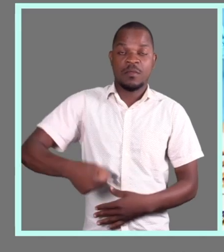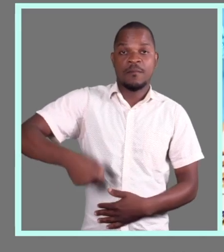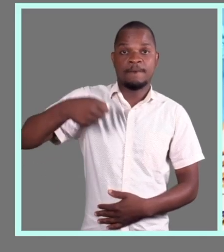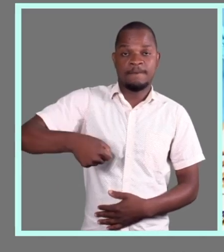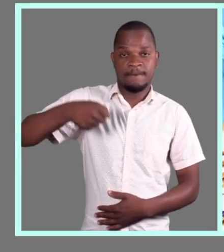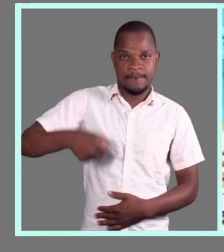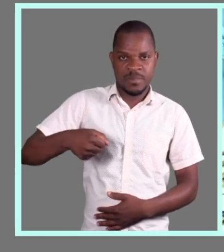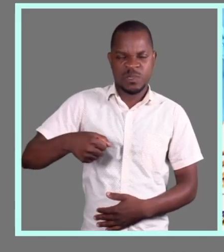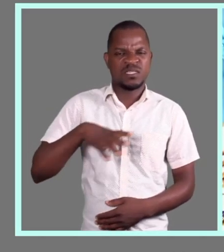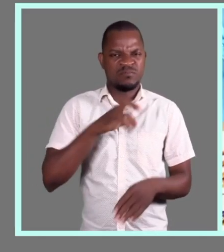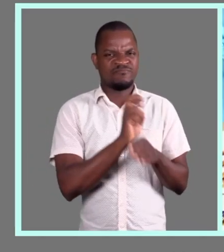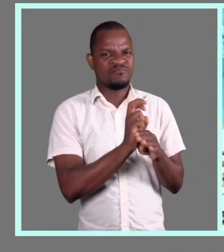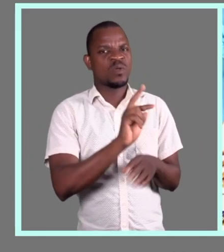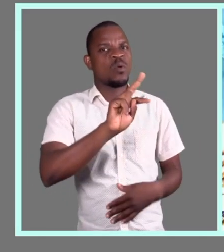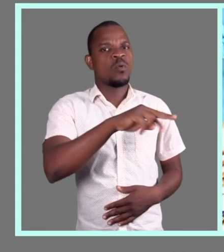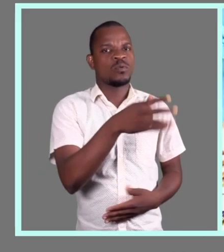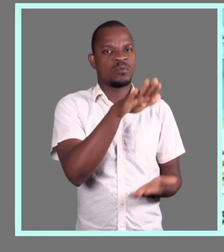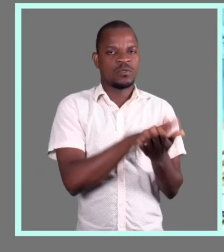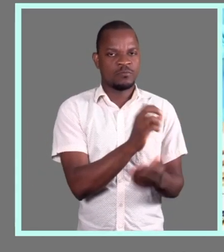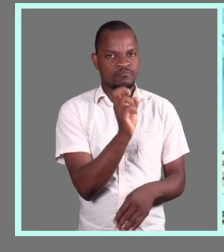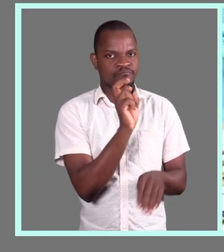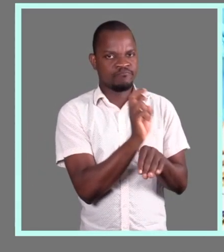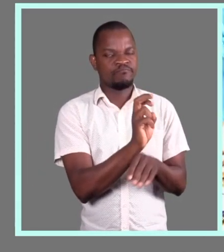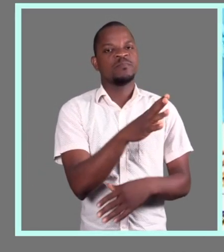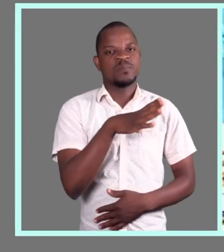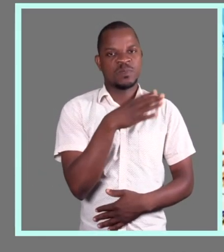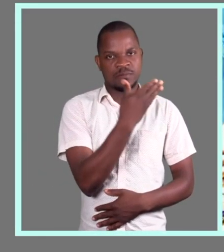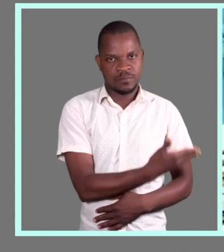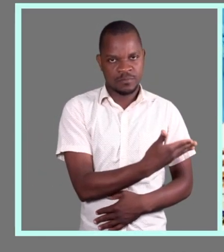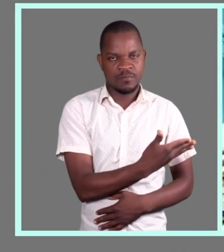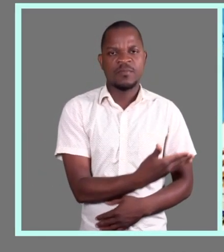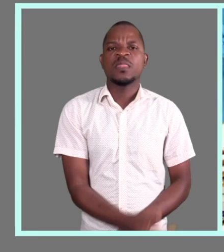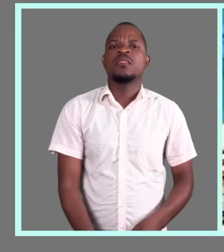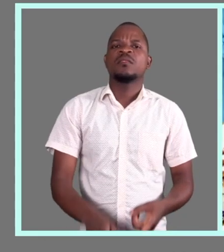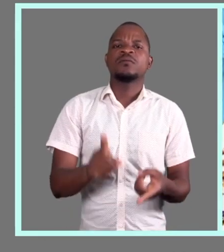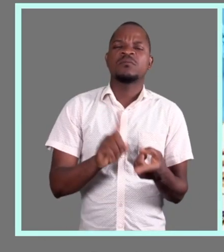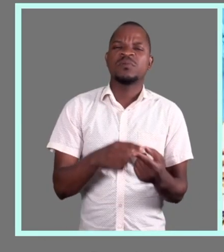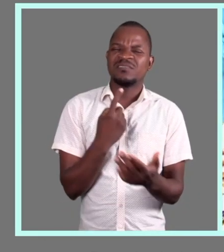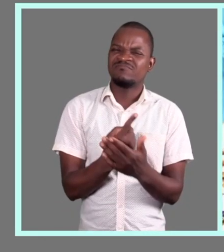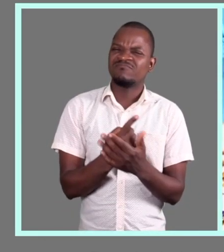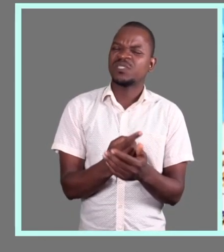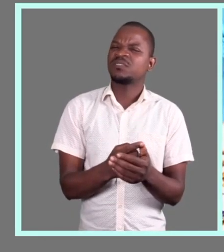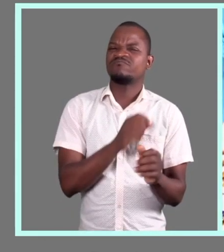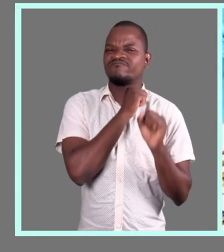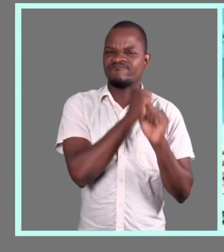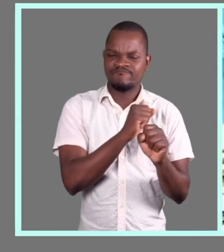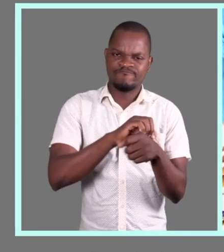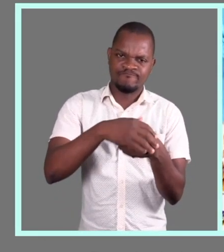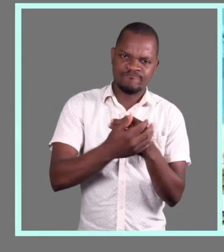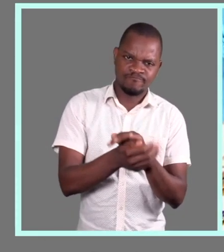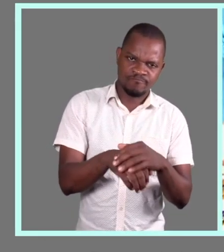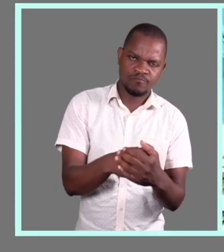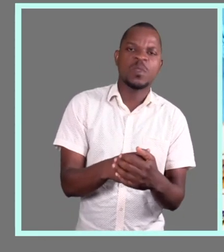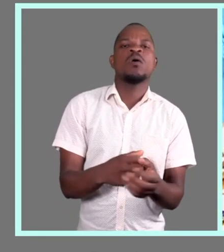lavar as mãos, só que está do outro lado, esse lado em casa. Então, tem que